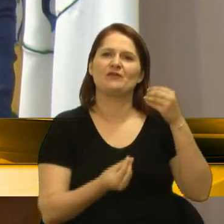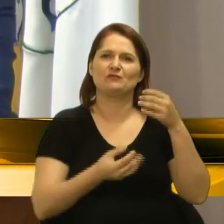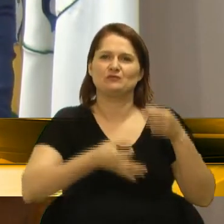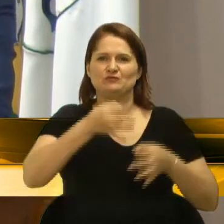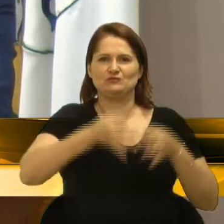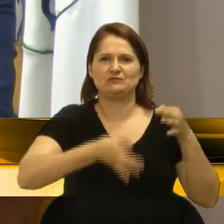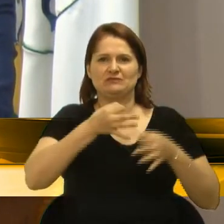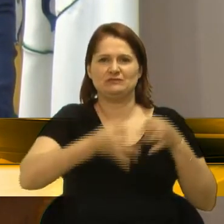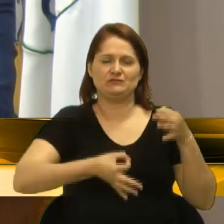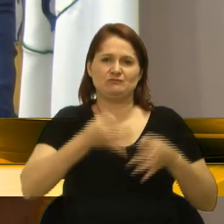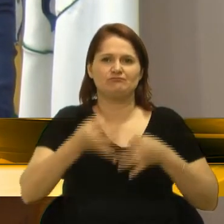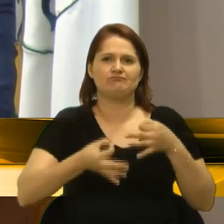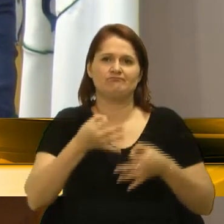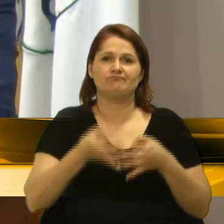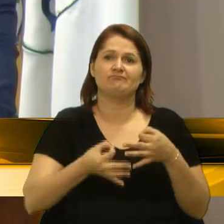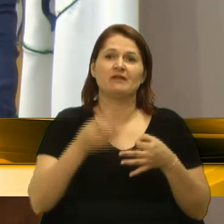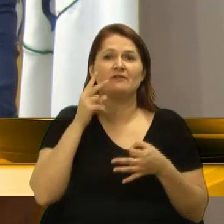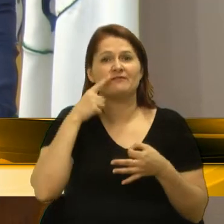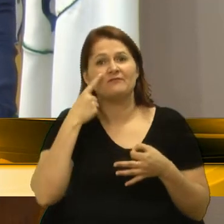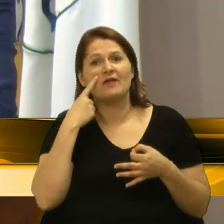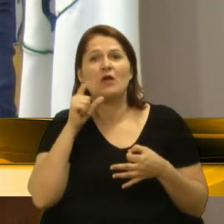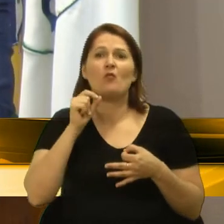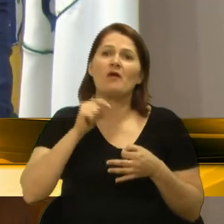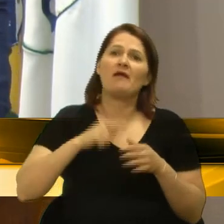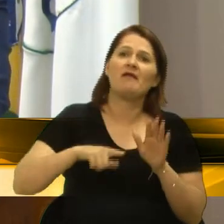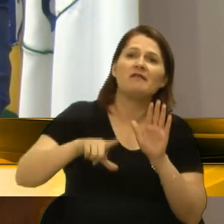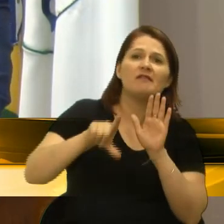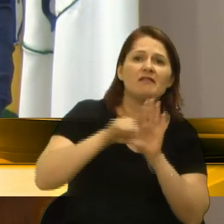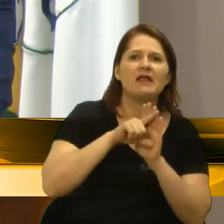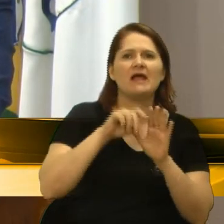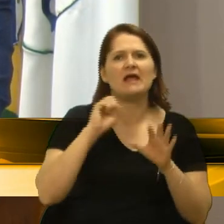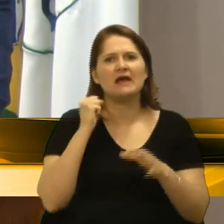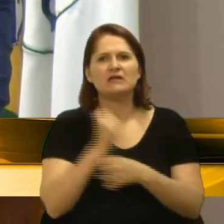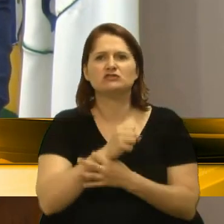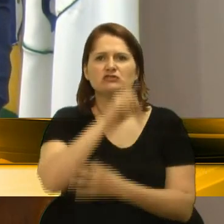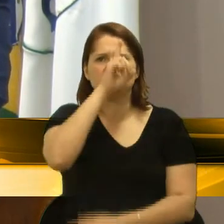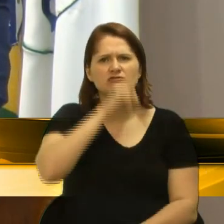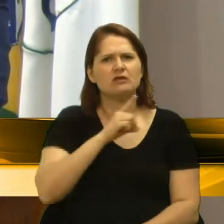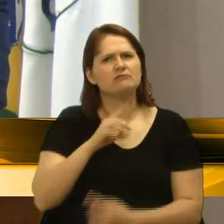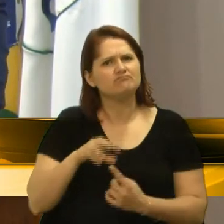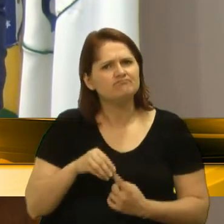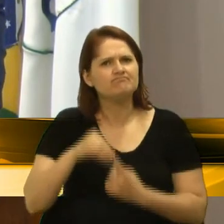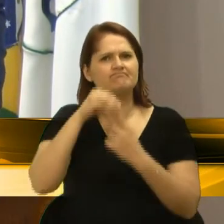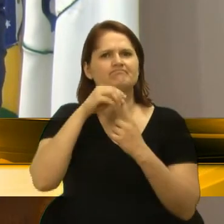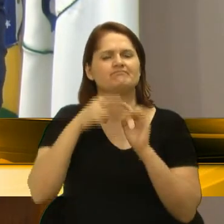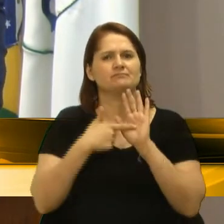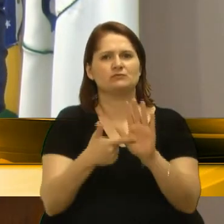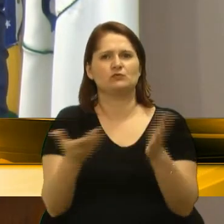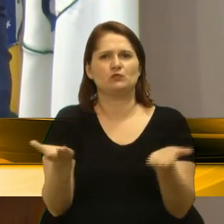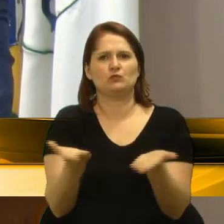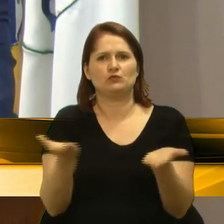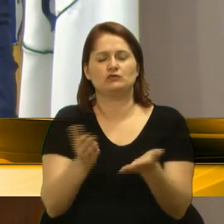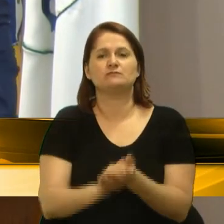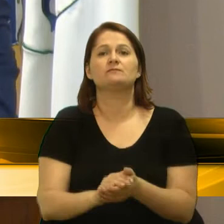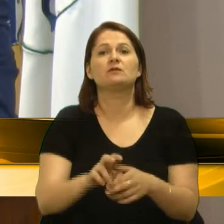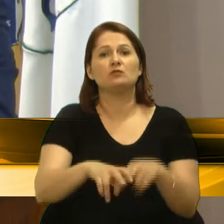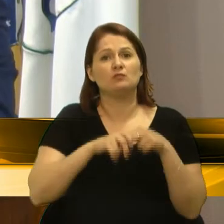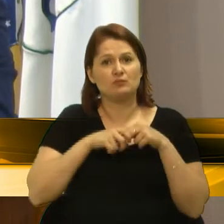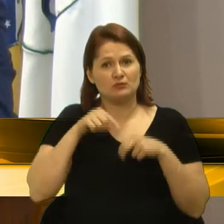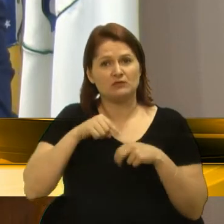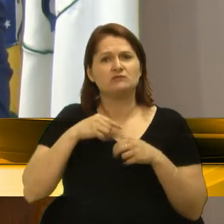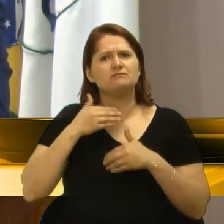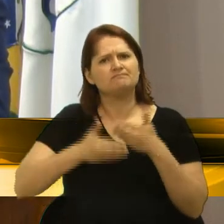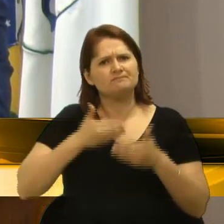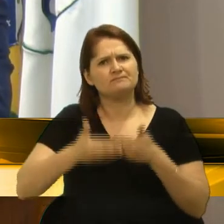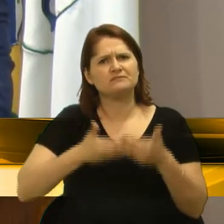de garantias e direitos fundamentais foram trazidos aqui hoje. O rito deve obediência ao Decreto-Lei